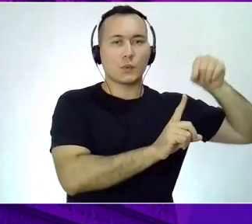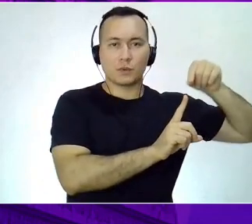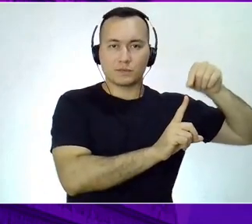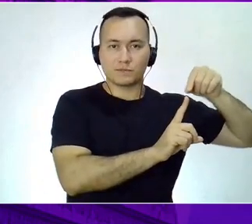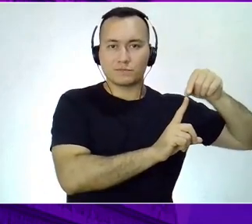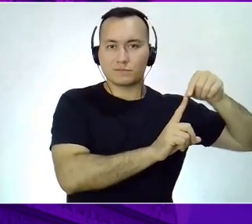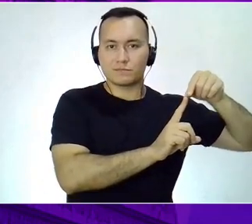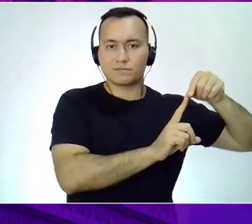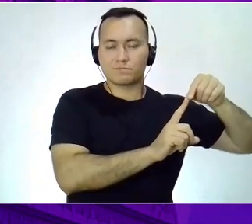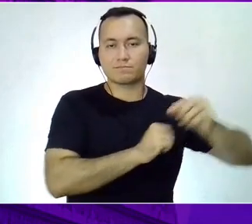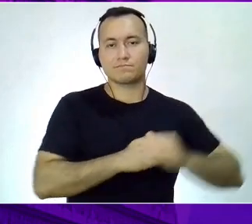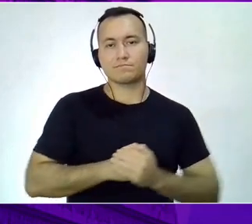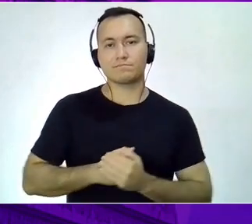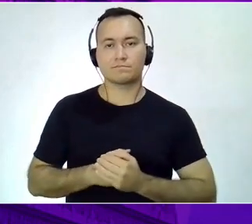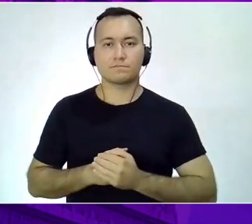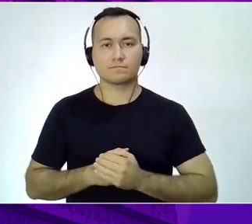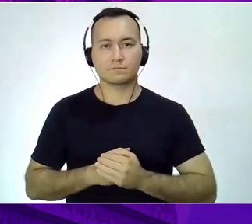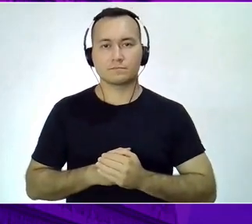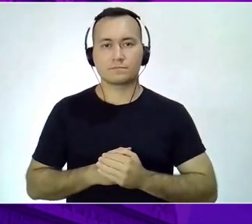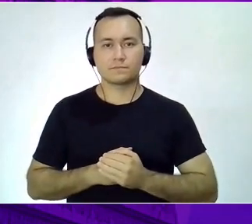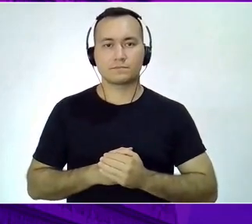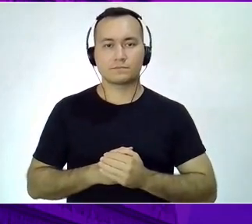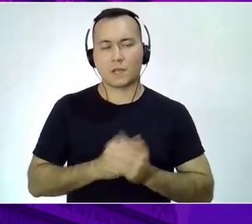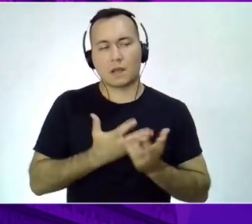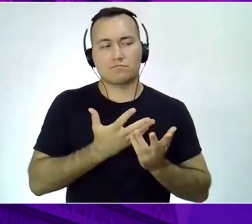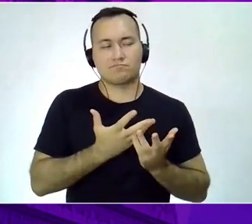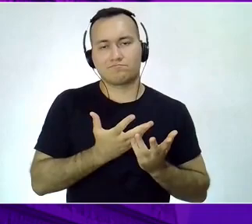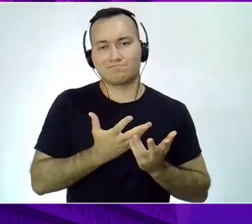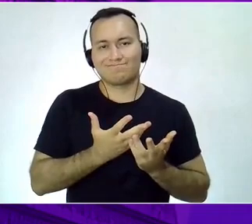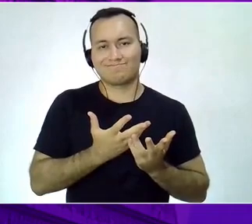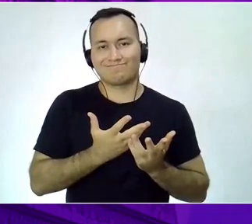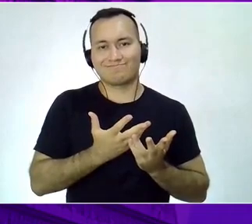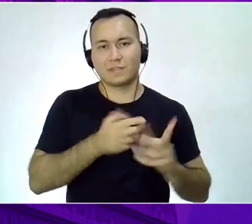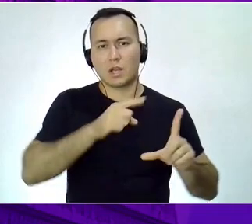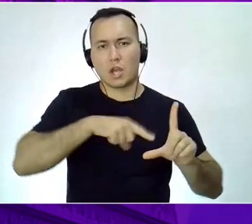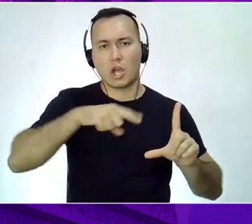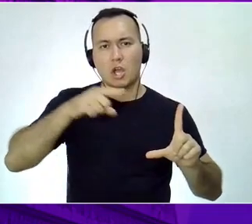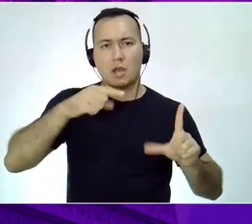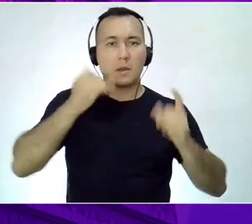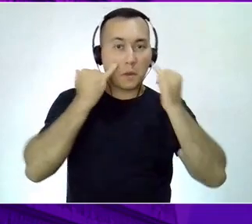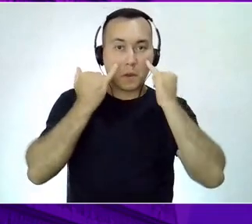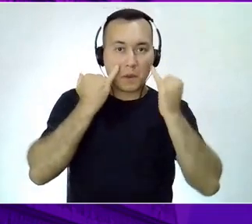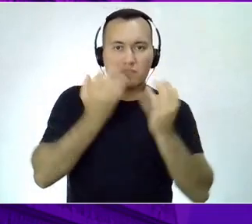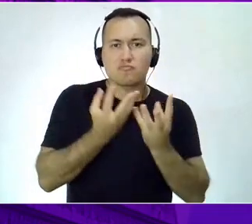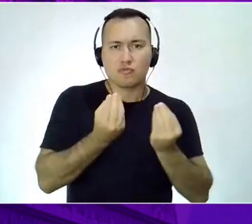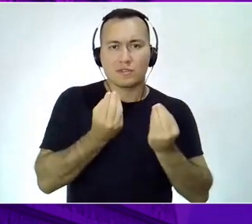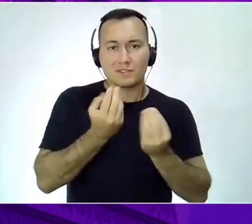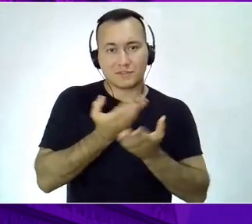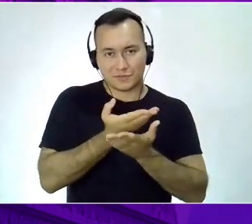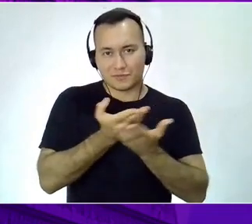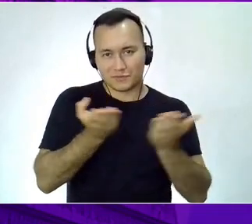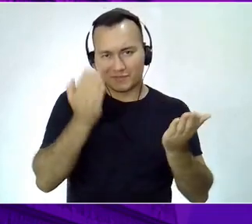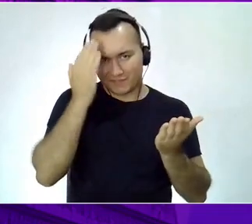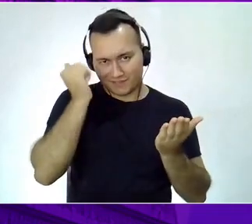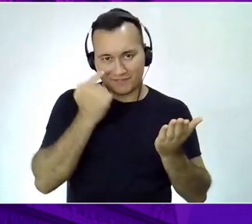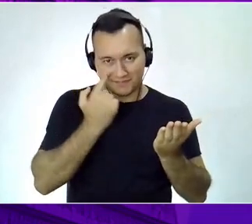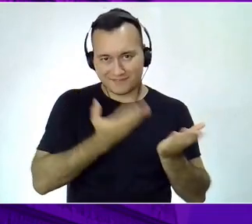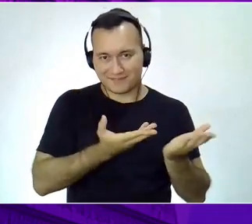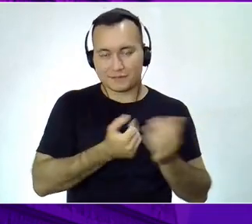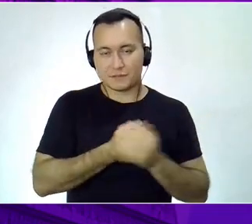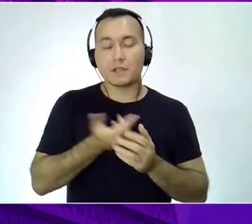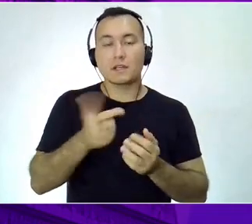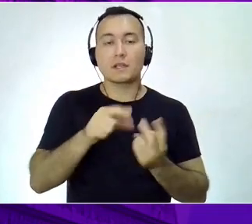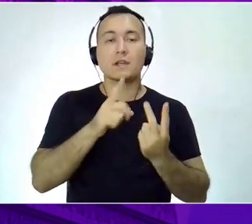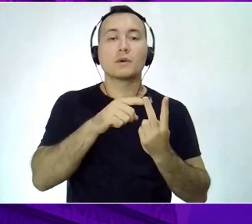tá? O tipo de exposição é um pouquinho mais simples, tá? Qual é o tipo de exposição que a minha audiência precisa? E daí